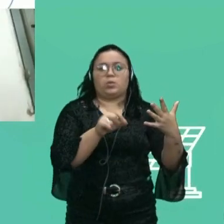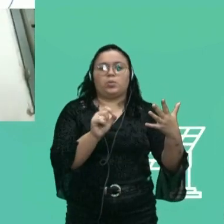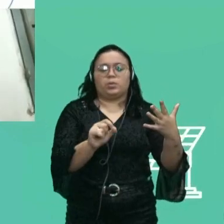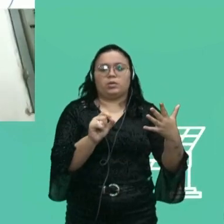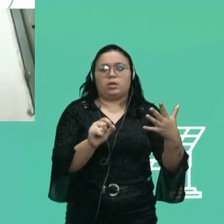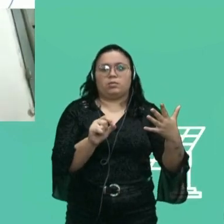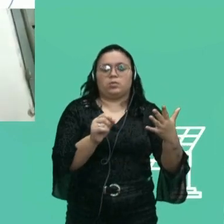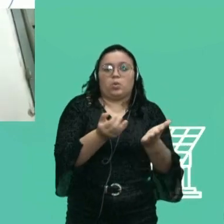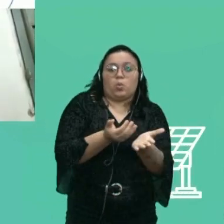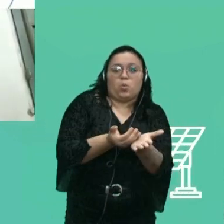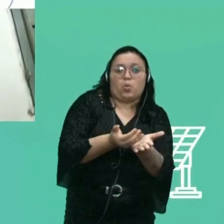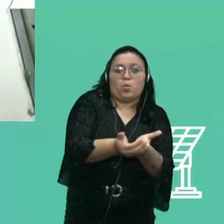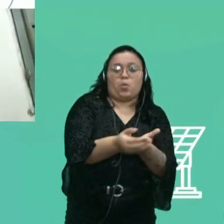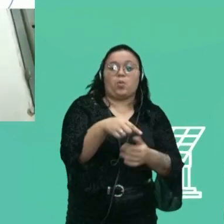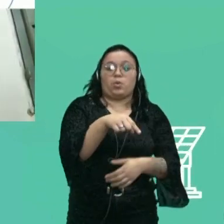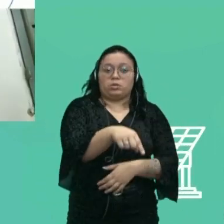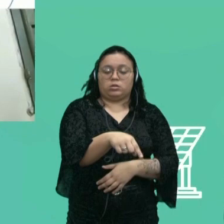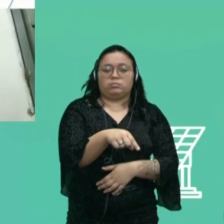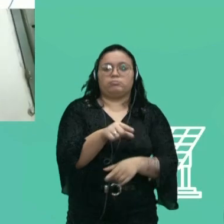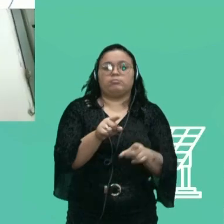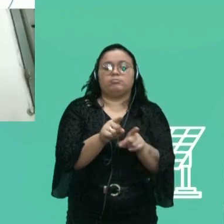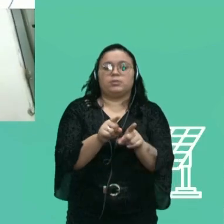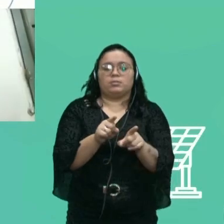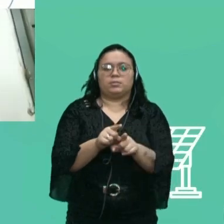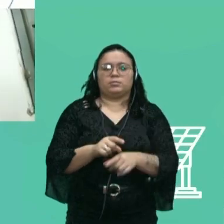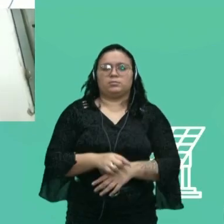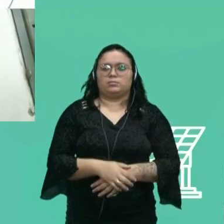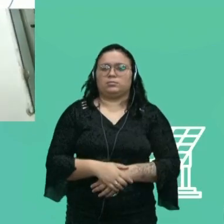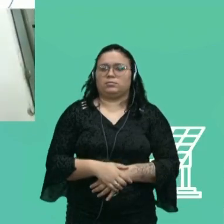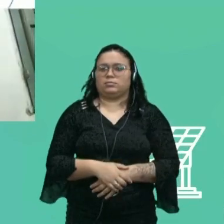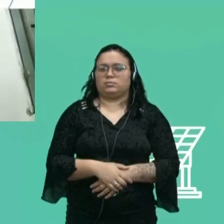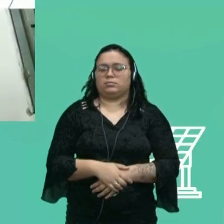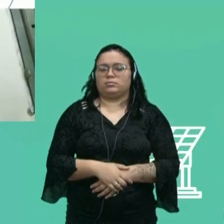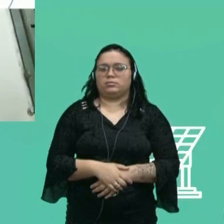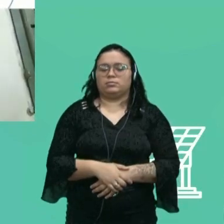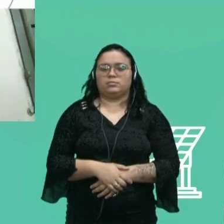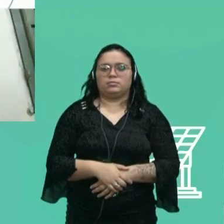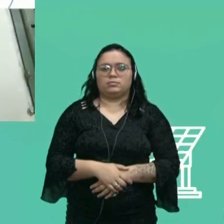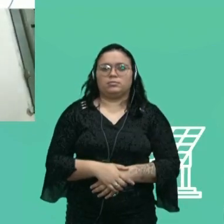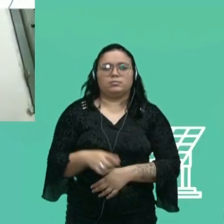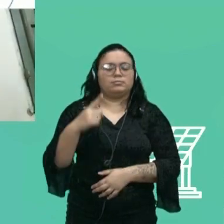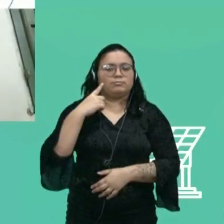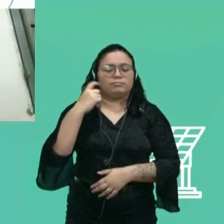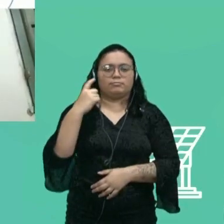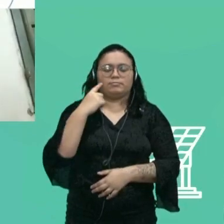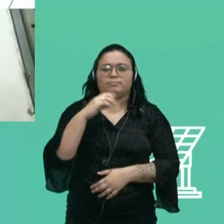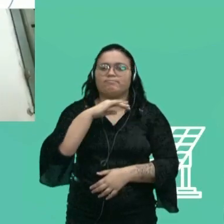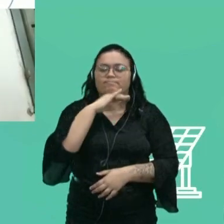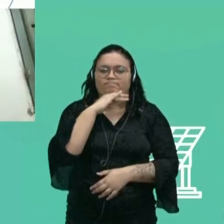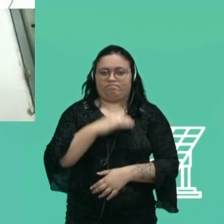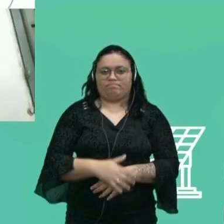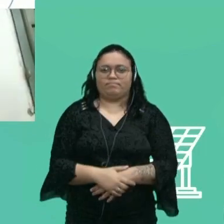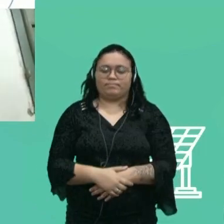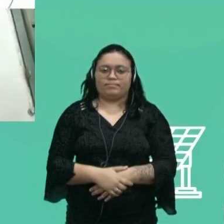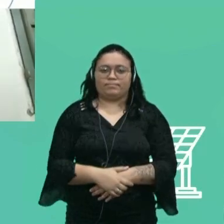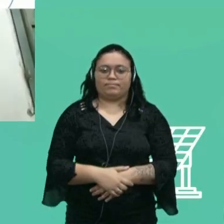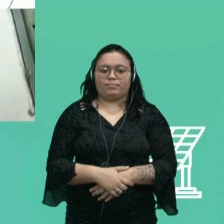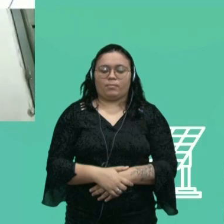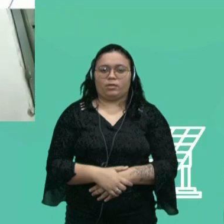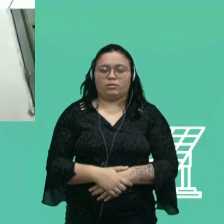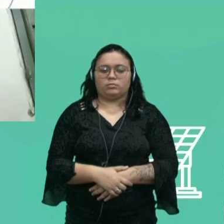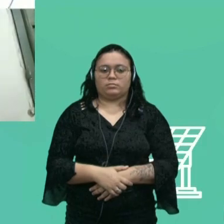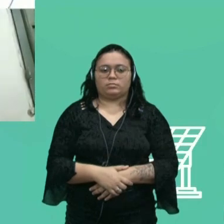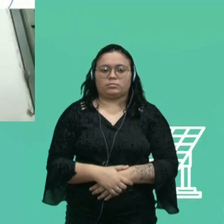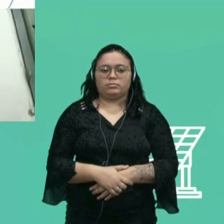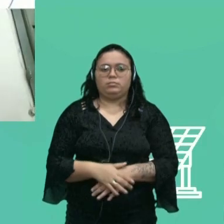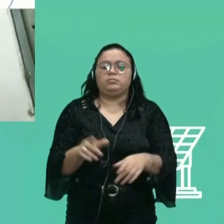sua origem, poderia passar por pré-tratamentos, juntamente com o quê? Com o ajuste operacional